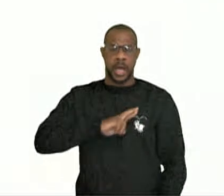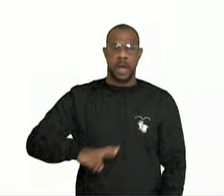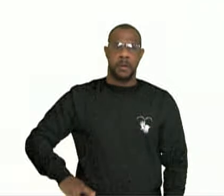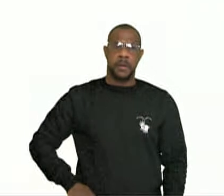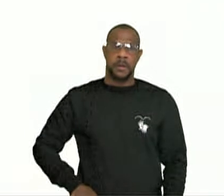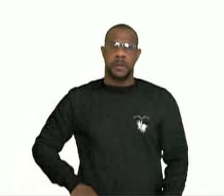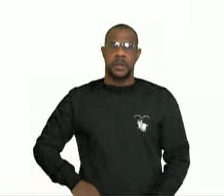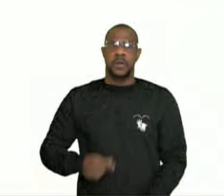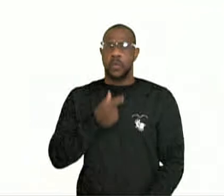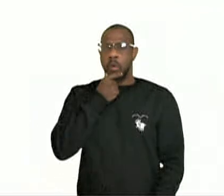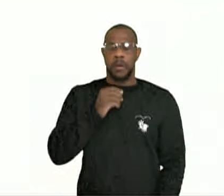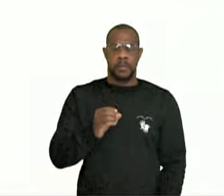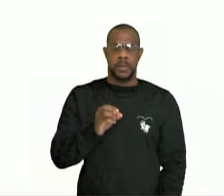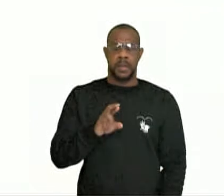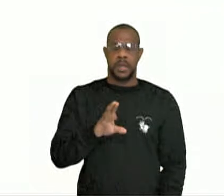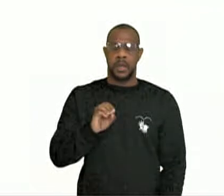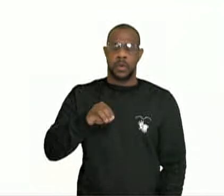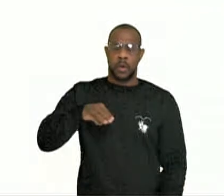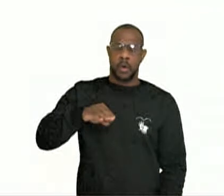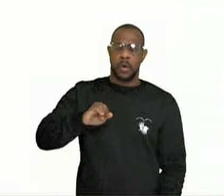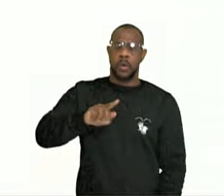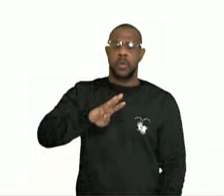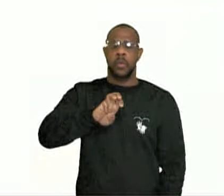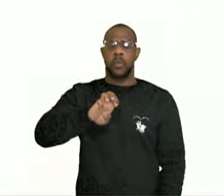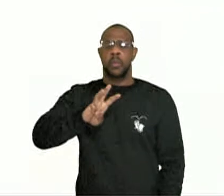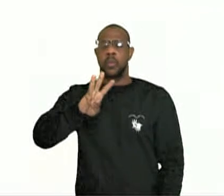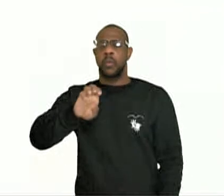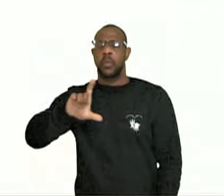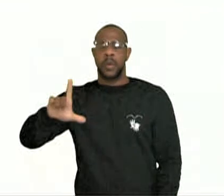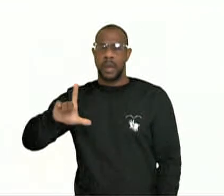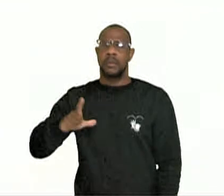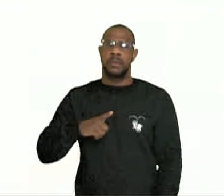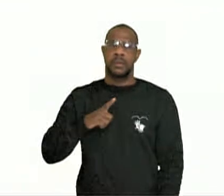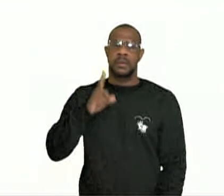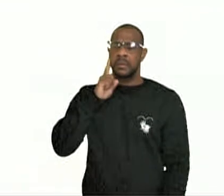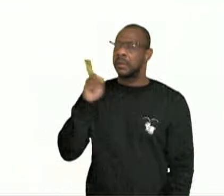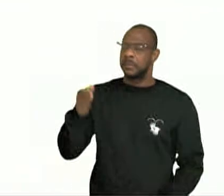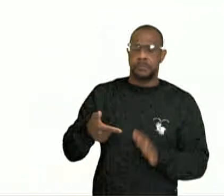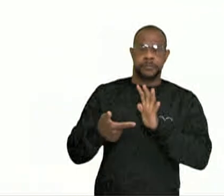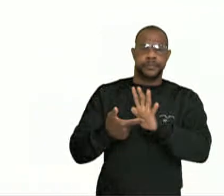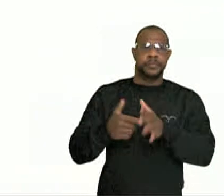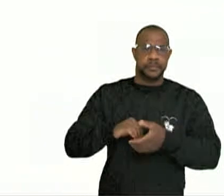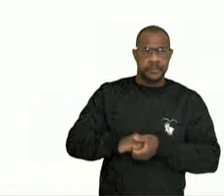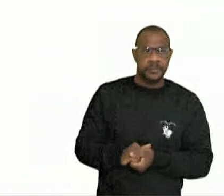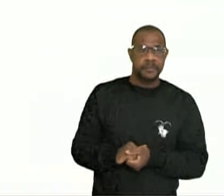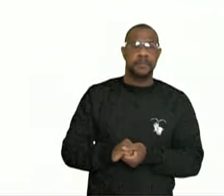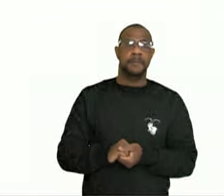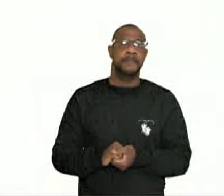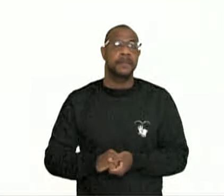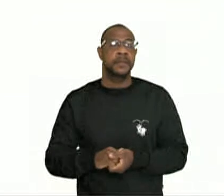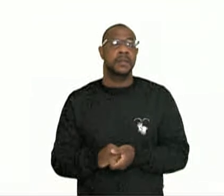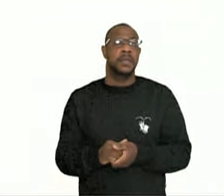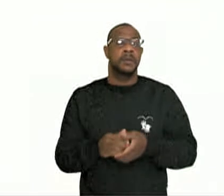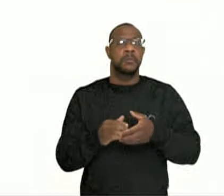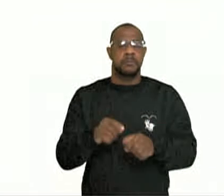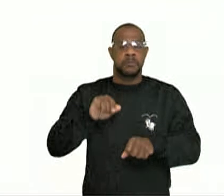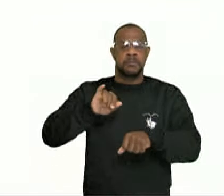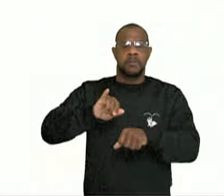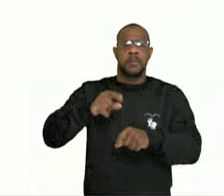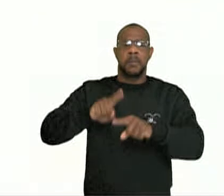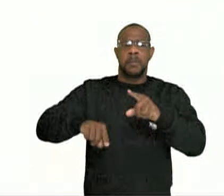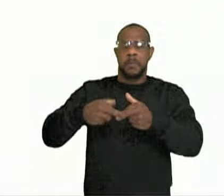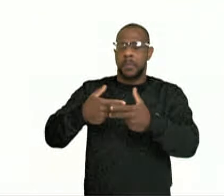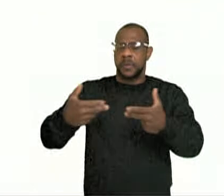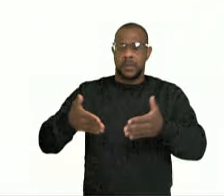de Cromwell, ou Protetorado de Cromwell, você também encontra essa expressão, Mercadorias europeias